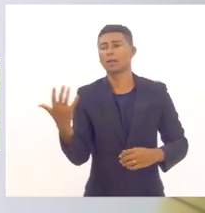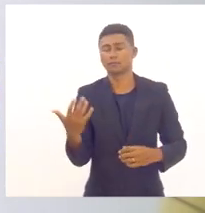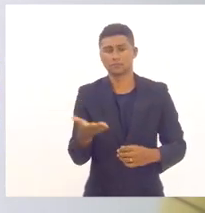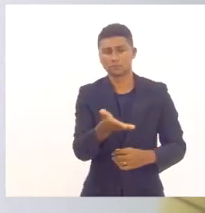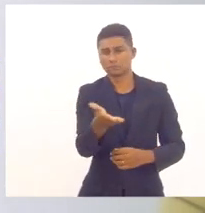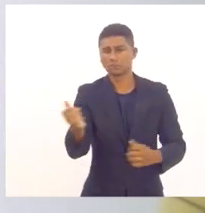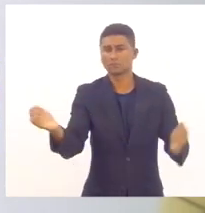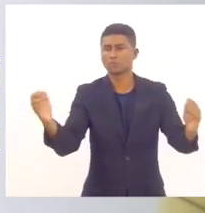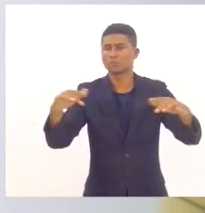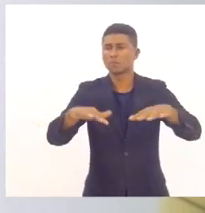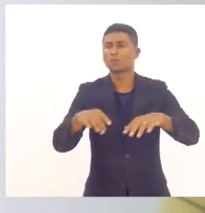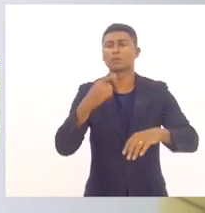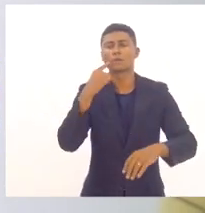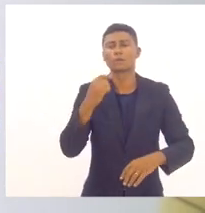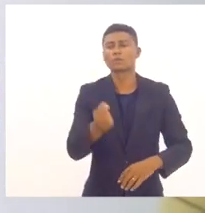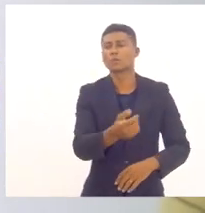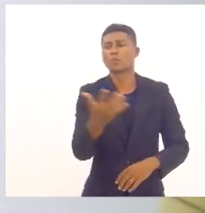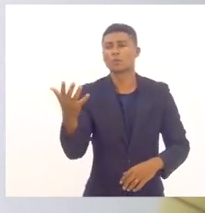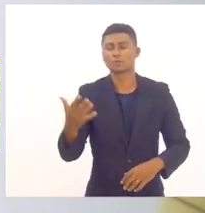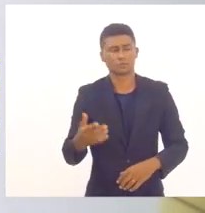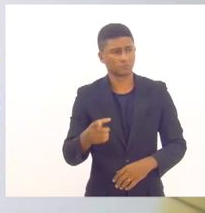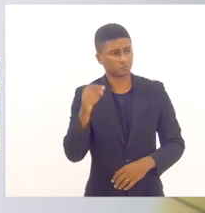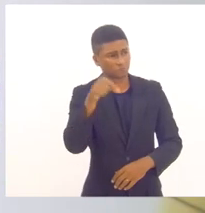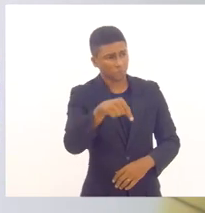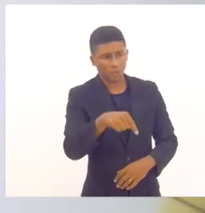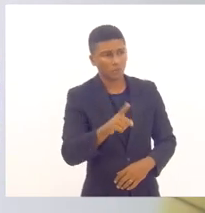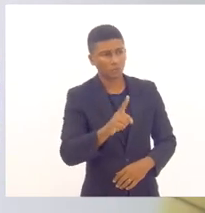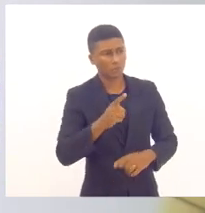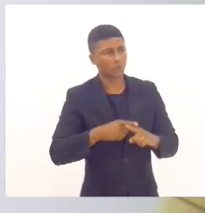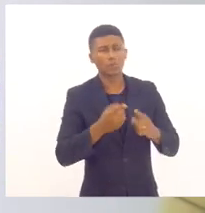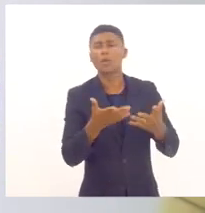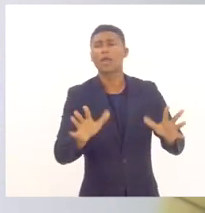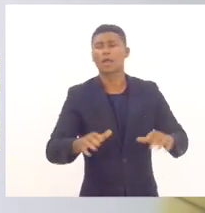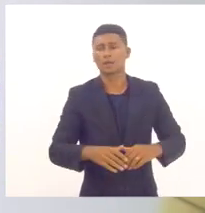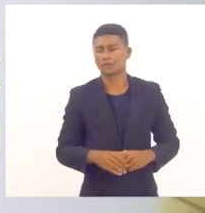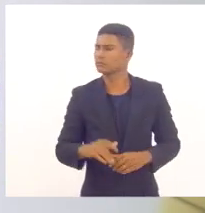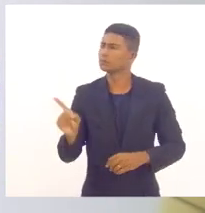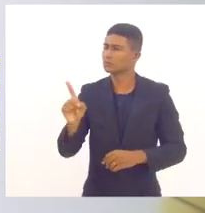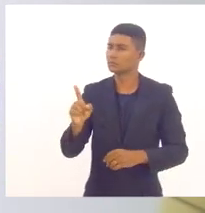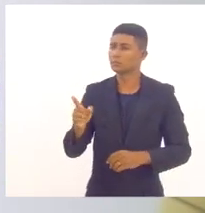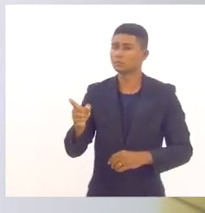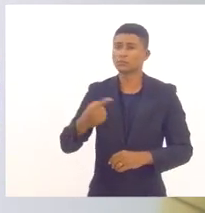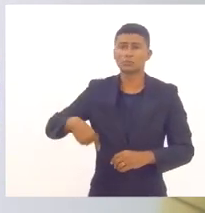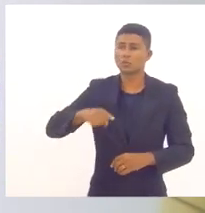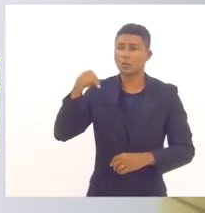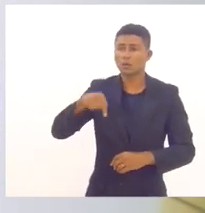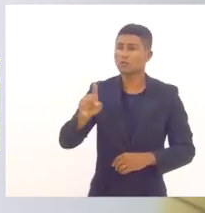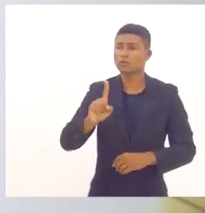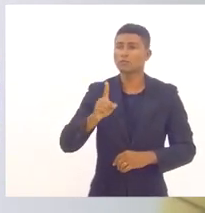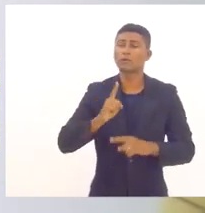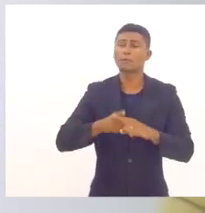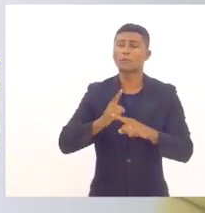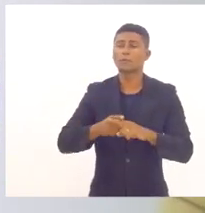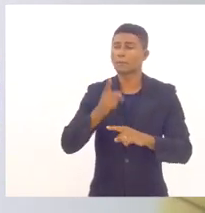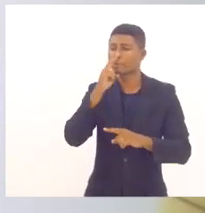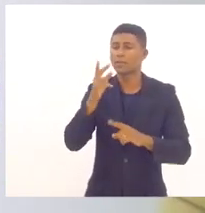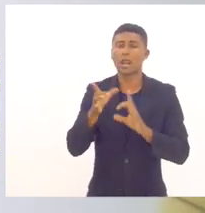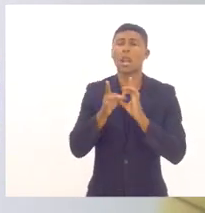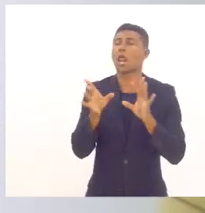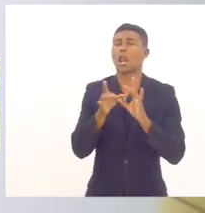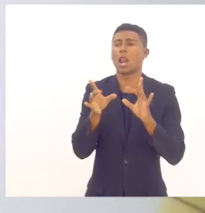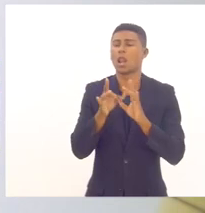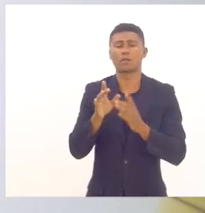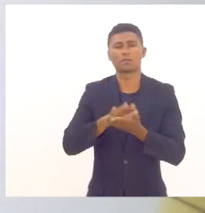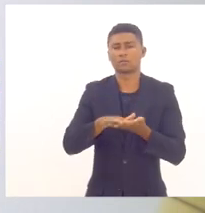E o que mais a gente escuta é: vocês não estão porque vocês não querem. Não, a gente não está porque não nos é permitido. A